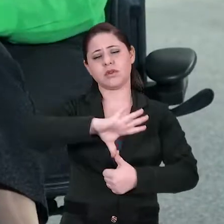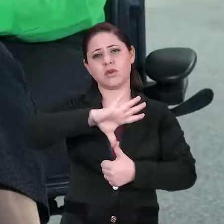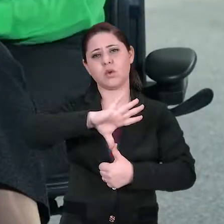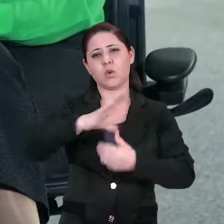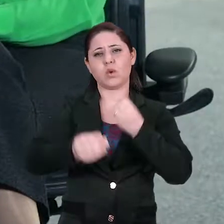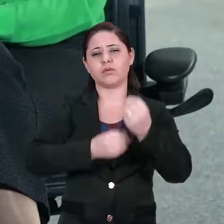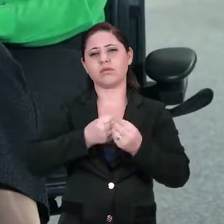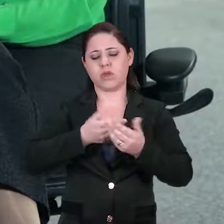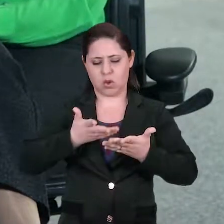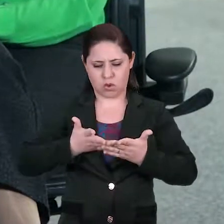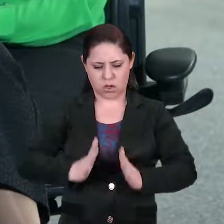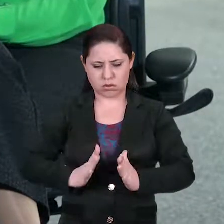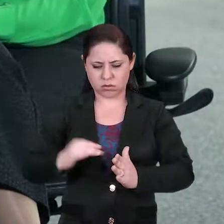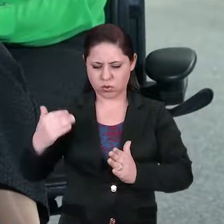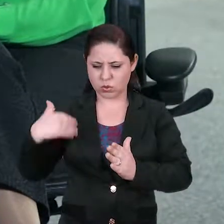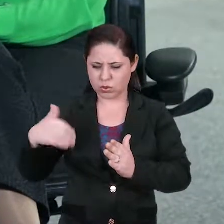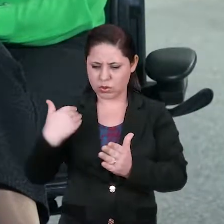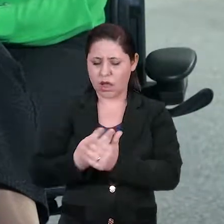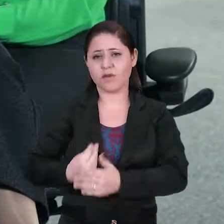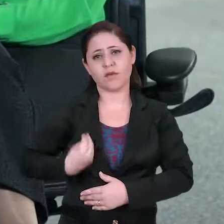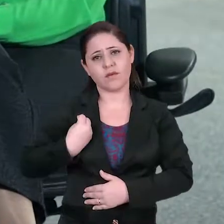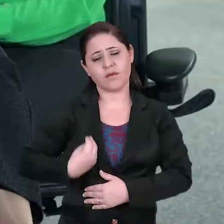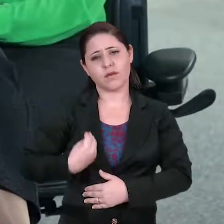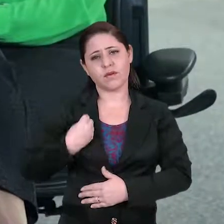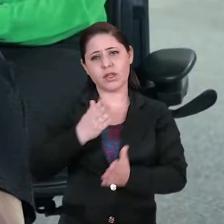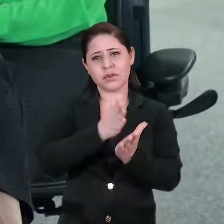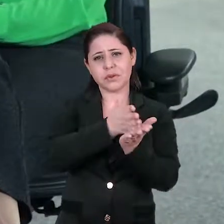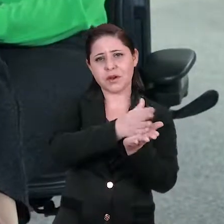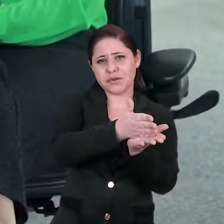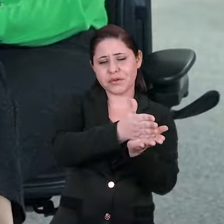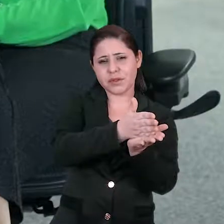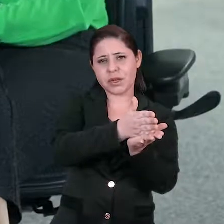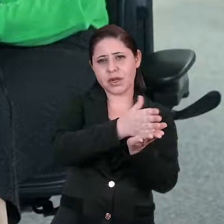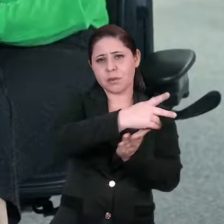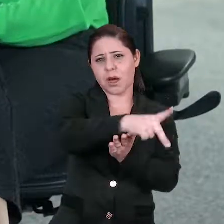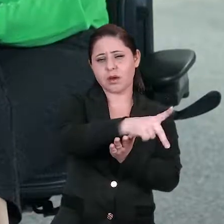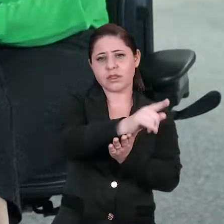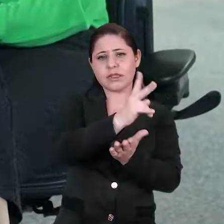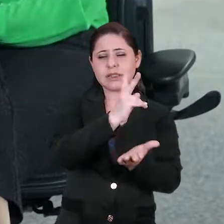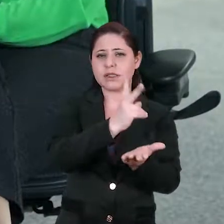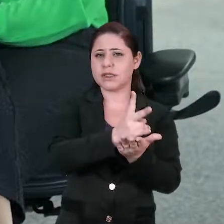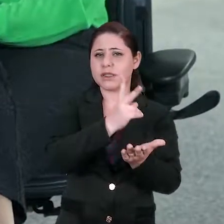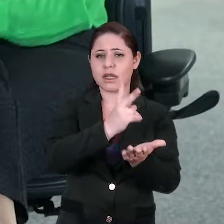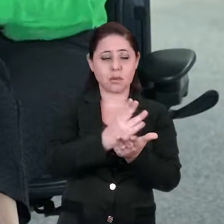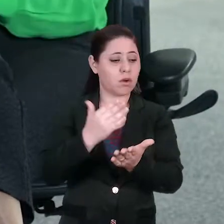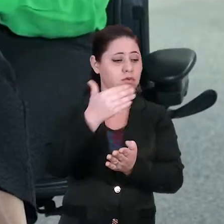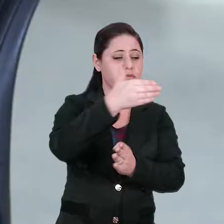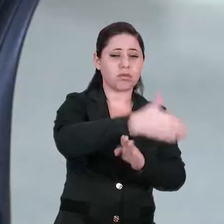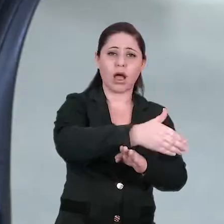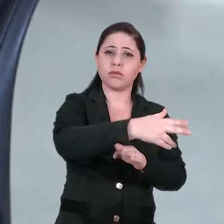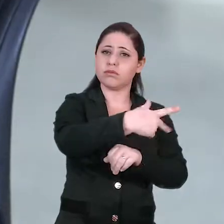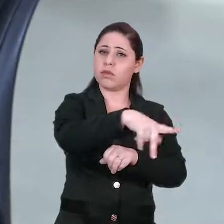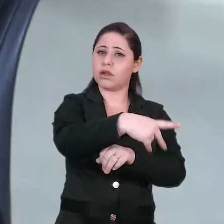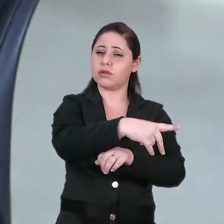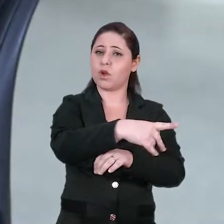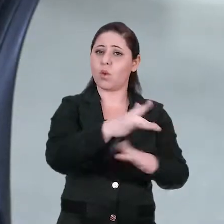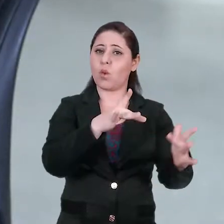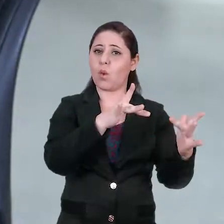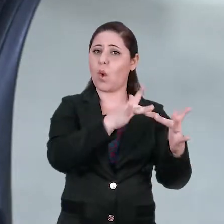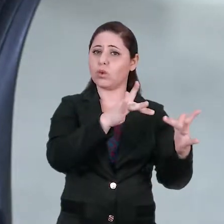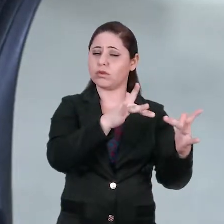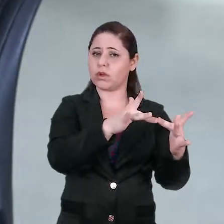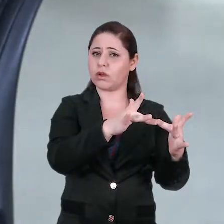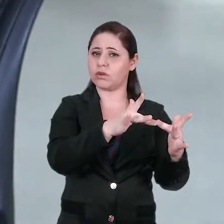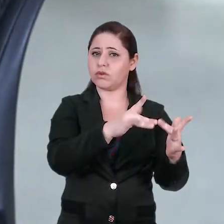sim. Isso foi desde o nascimento, vivendo ali na fronteira, atravessando sempre para o